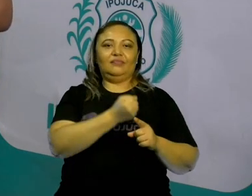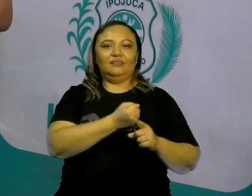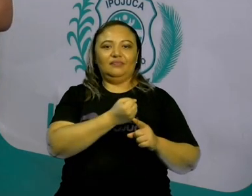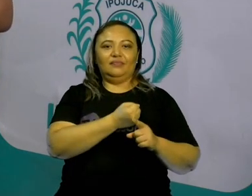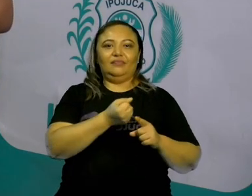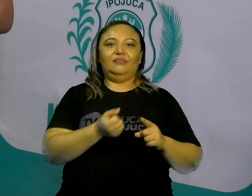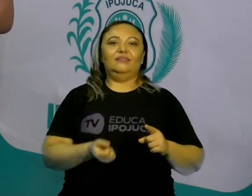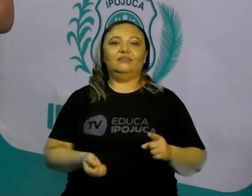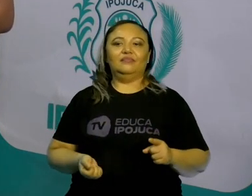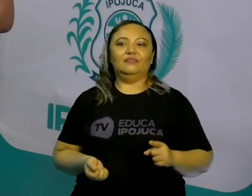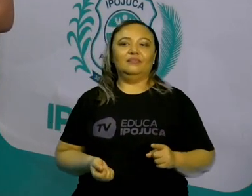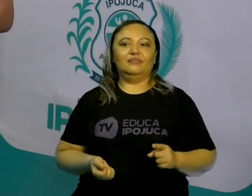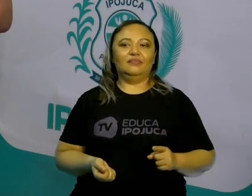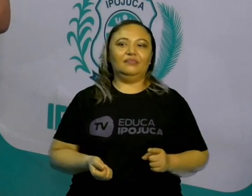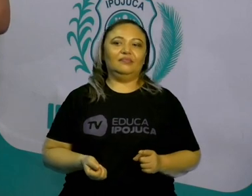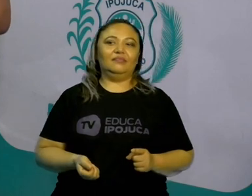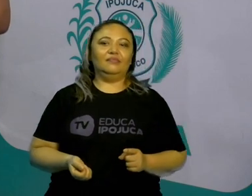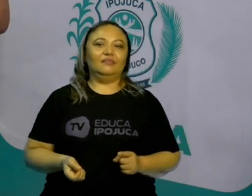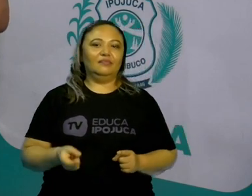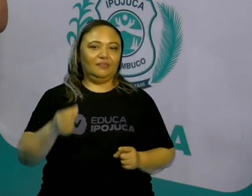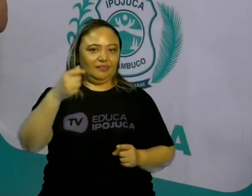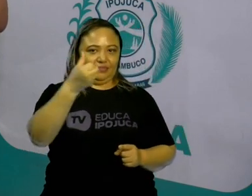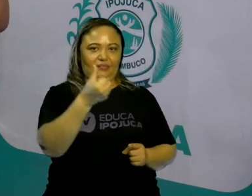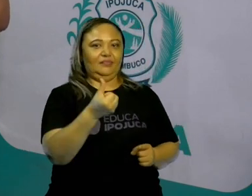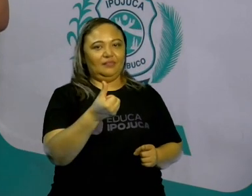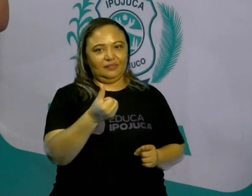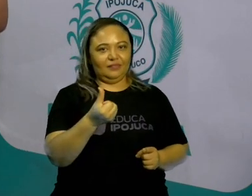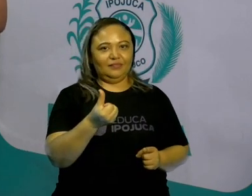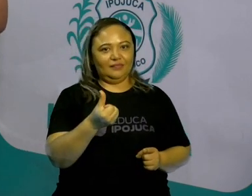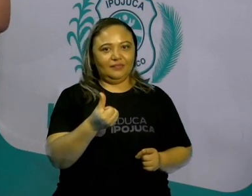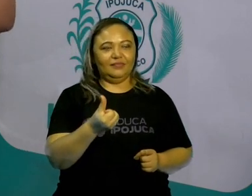certinho, pode escolher o número. Número 6.